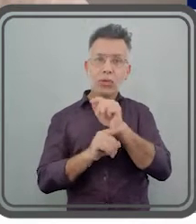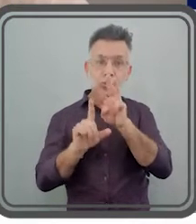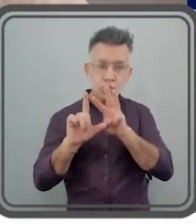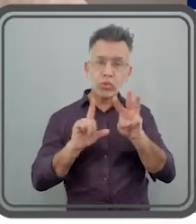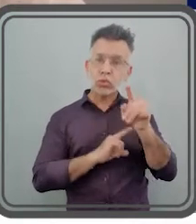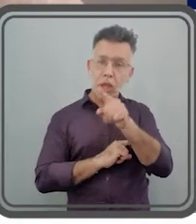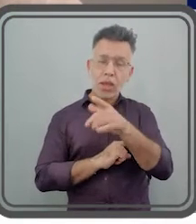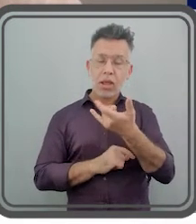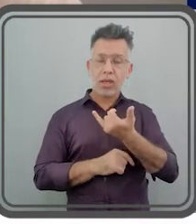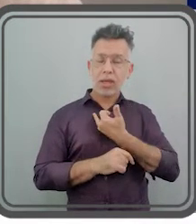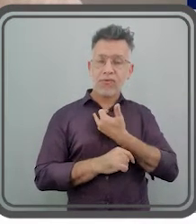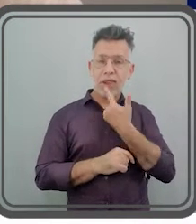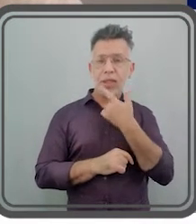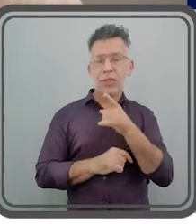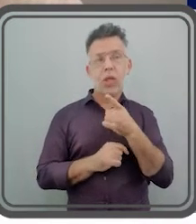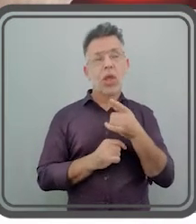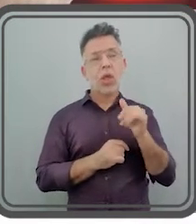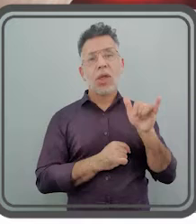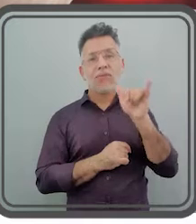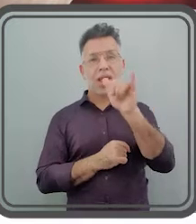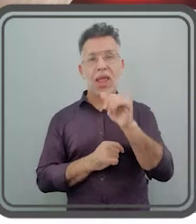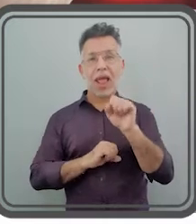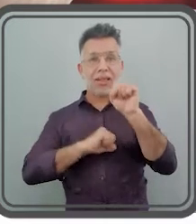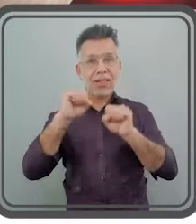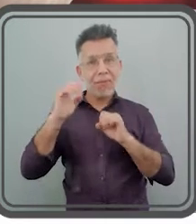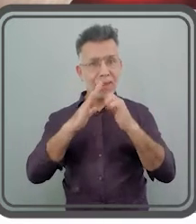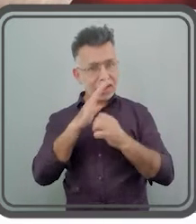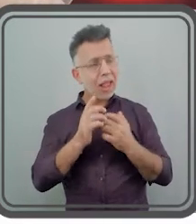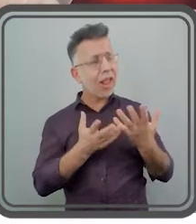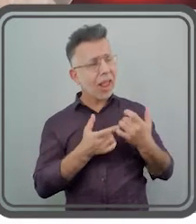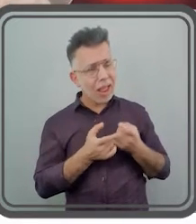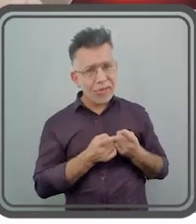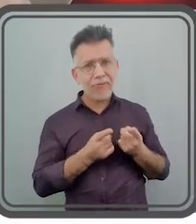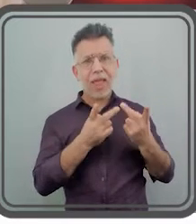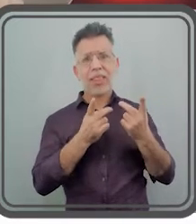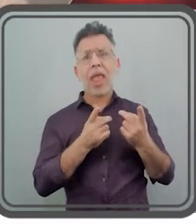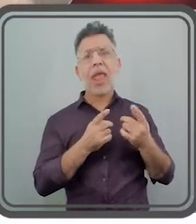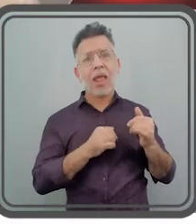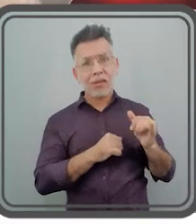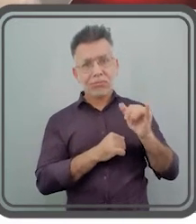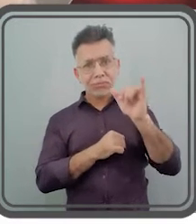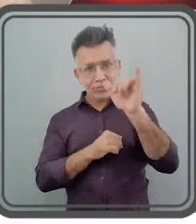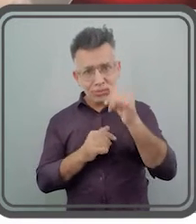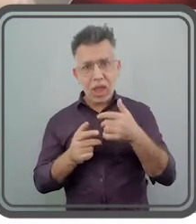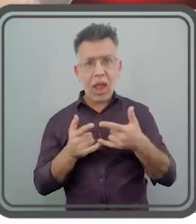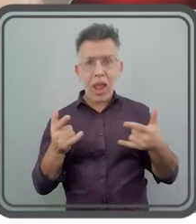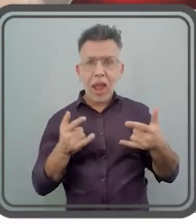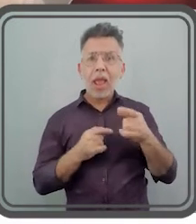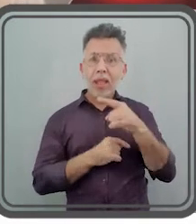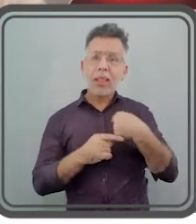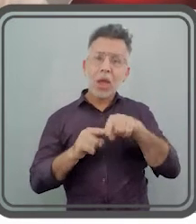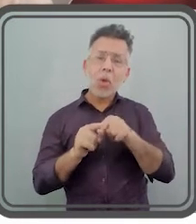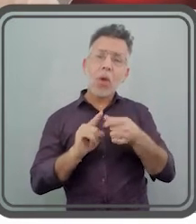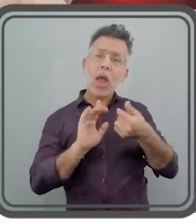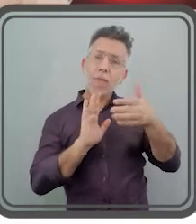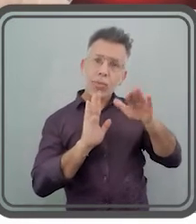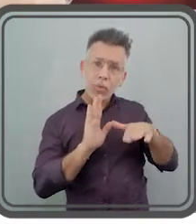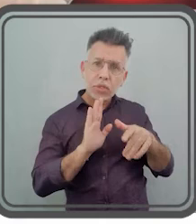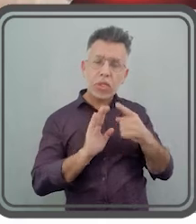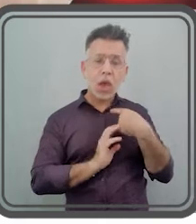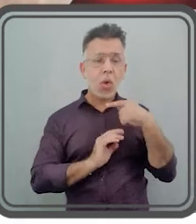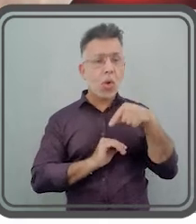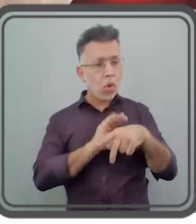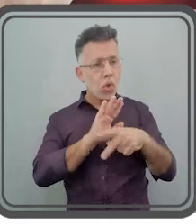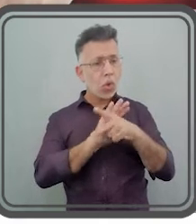eu quem estava falando dos Aviões né as companhias aéreas querem vender voos mesmo então uma forma de trazer promoção e uma tecnologia